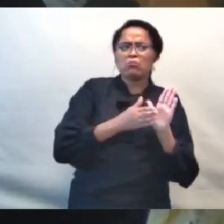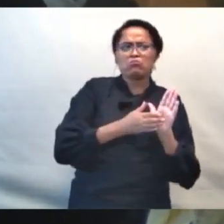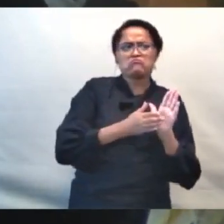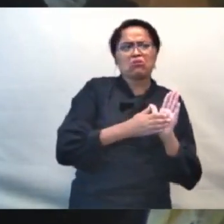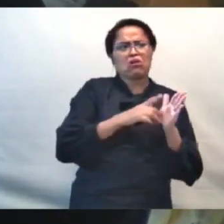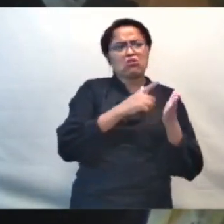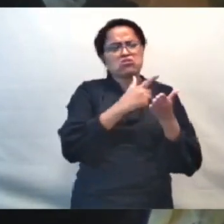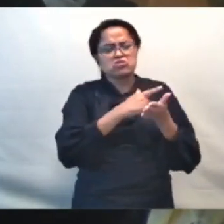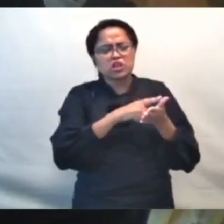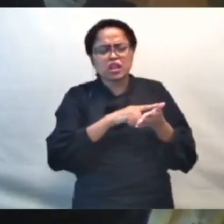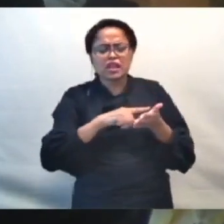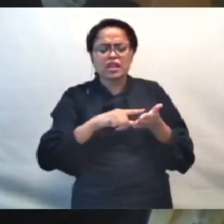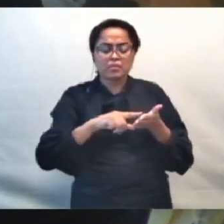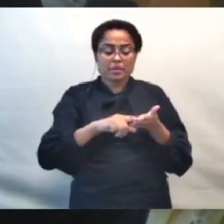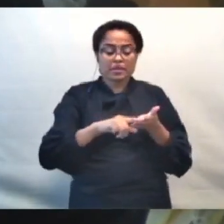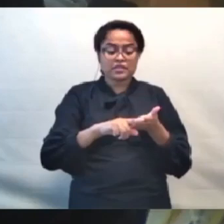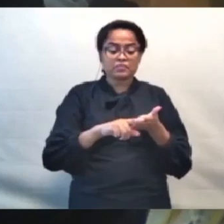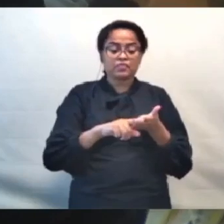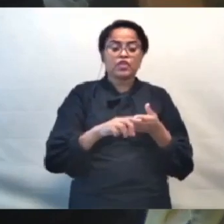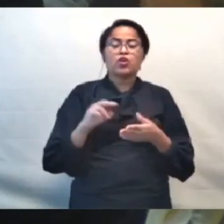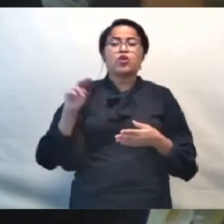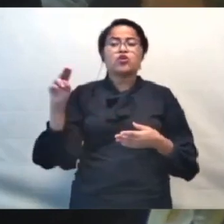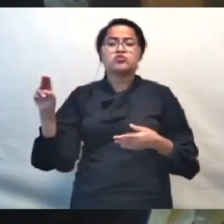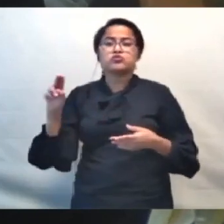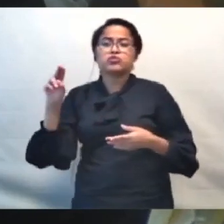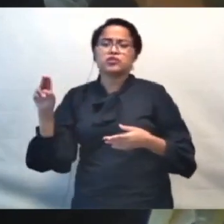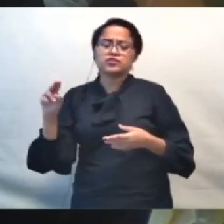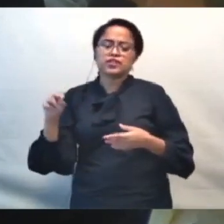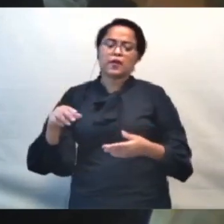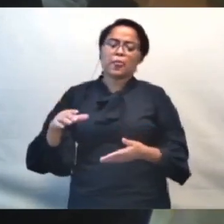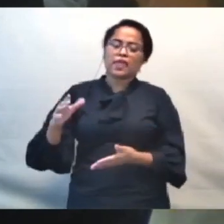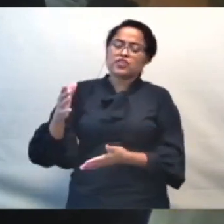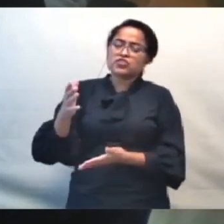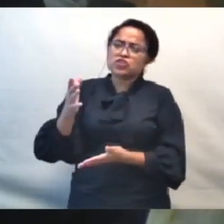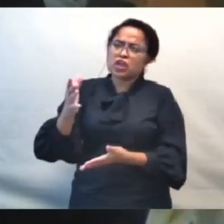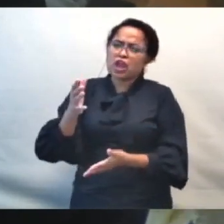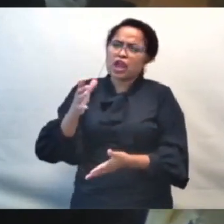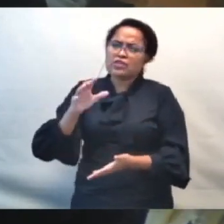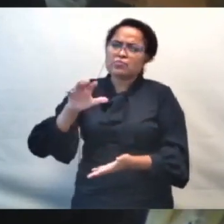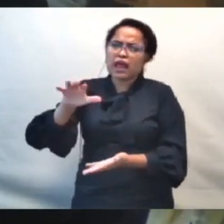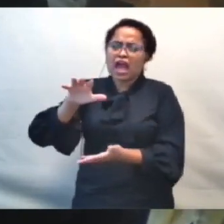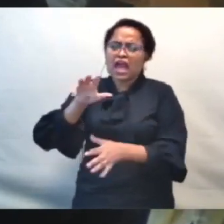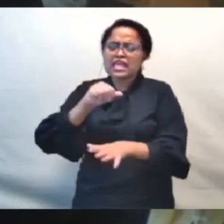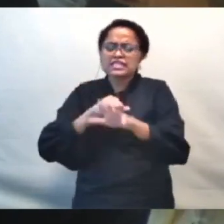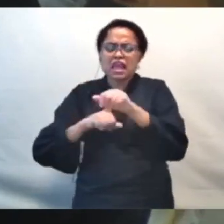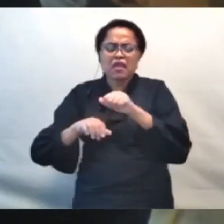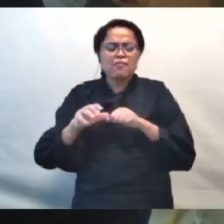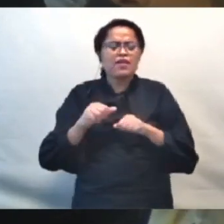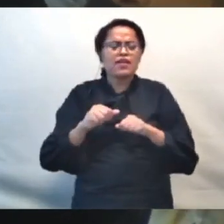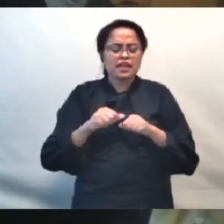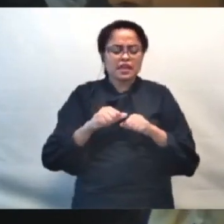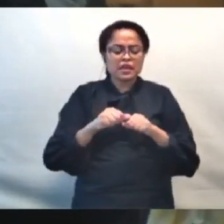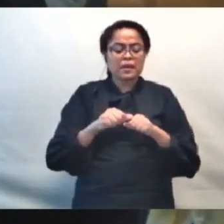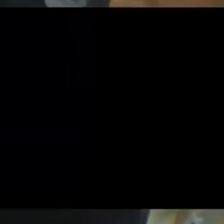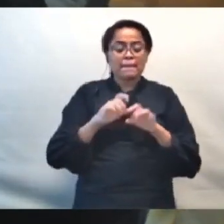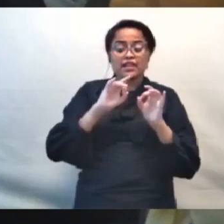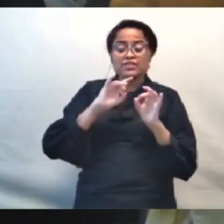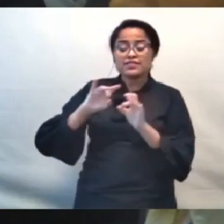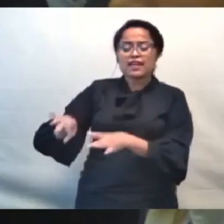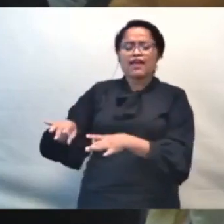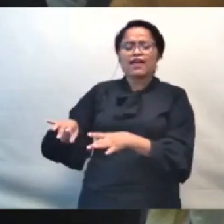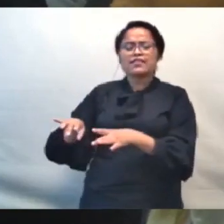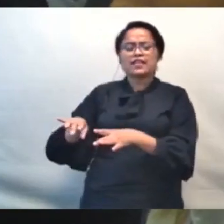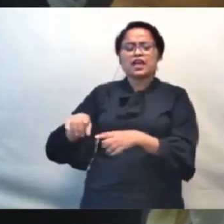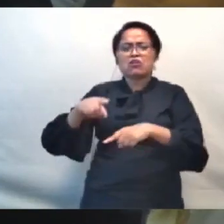pela prefeitura, como as unidades de recebimento de pequenos volumes, como mecanismo de descarte dos materiais. Nós temos 34 RPVs na